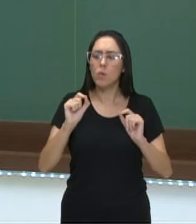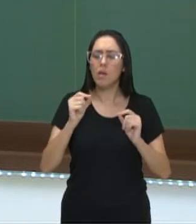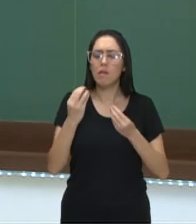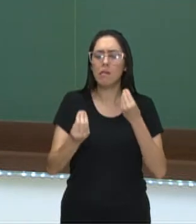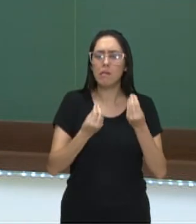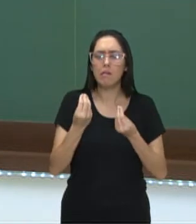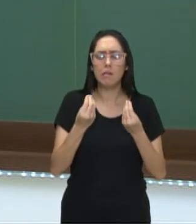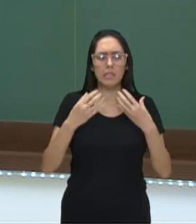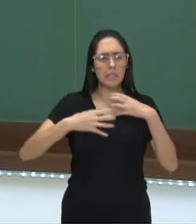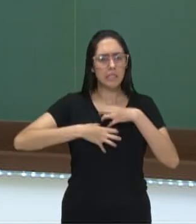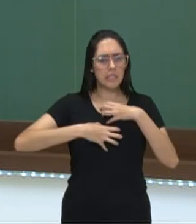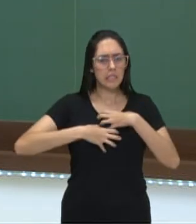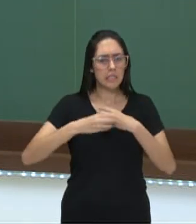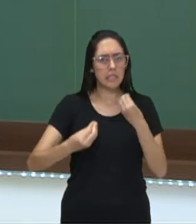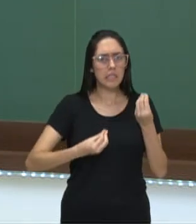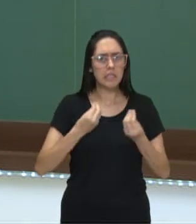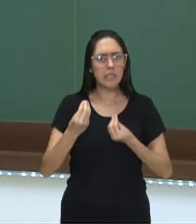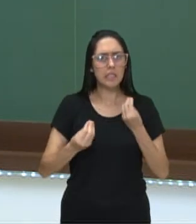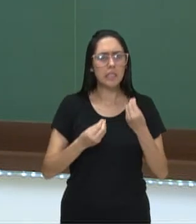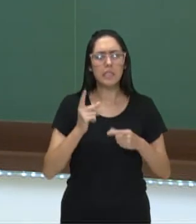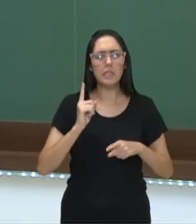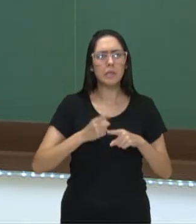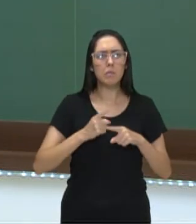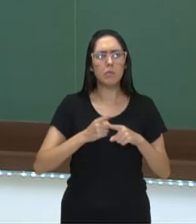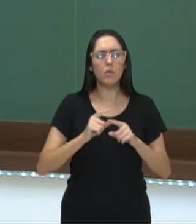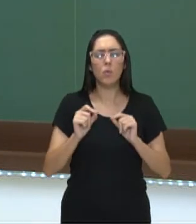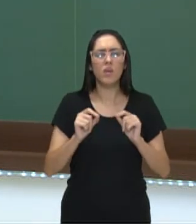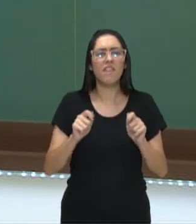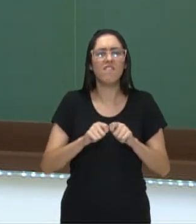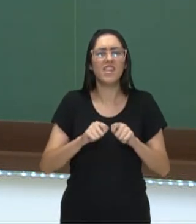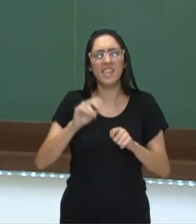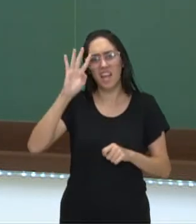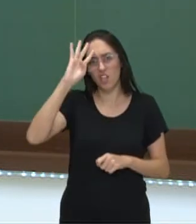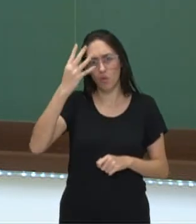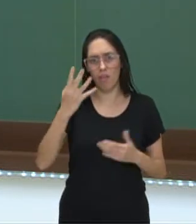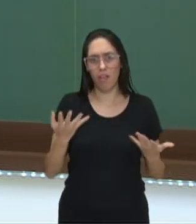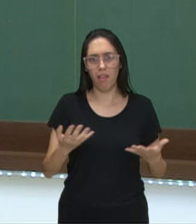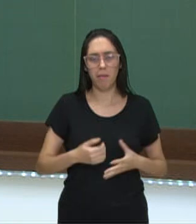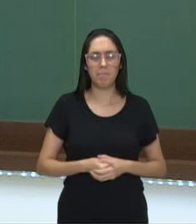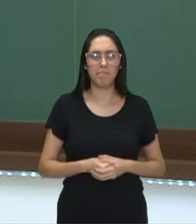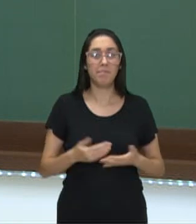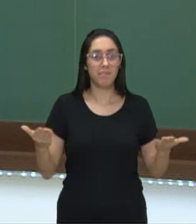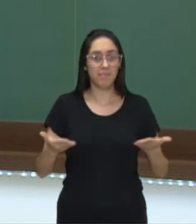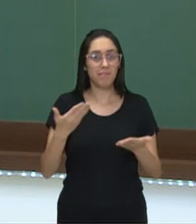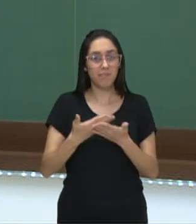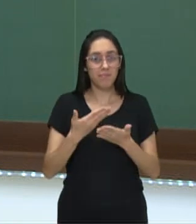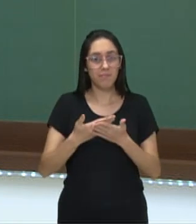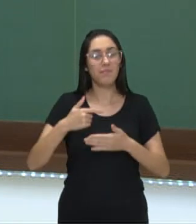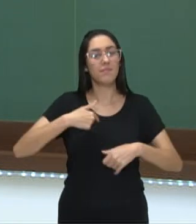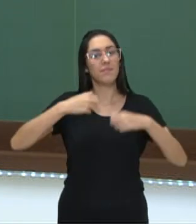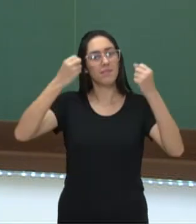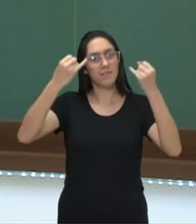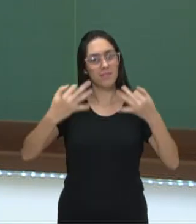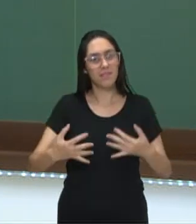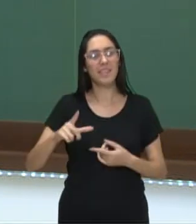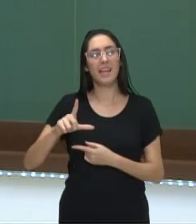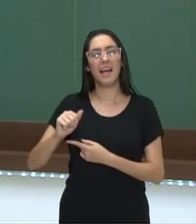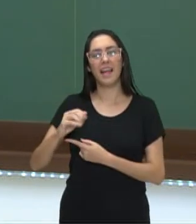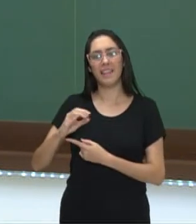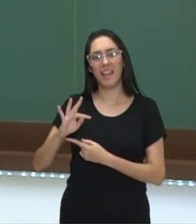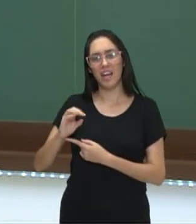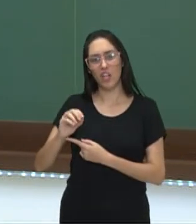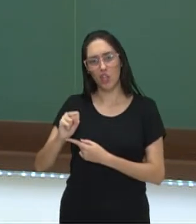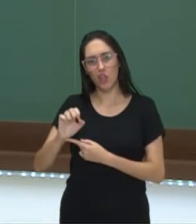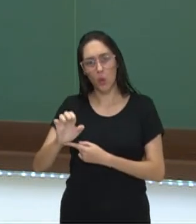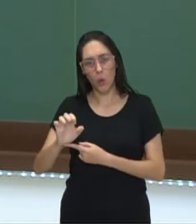que aparece e o que se pode fazer, ok? Então, nessa aula vimos o que é a lactose primeiro,